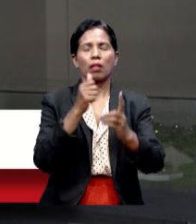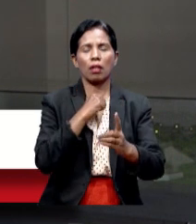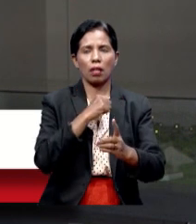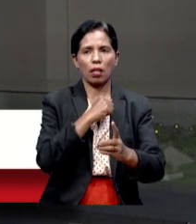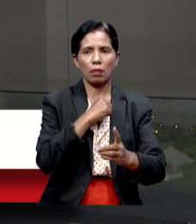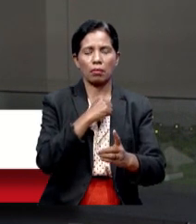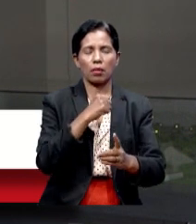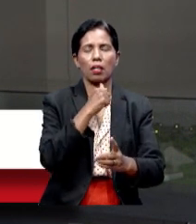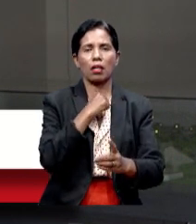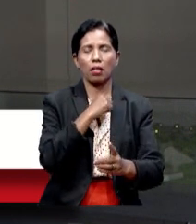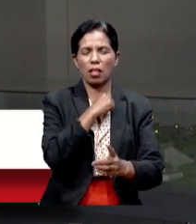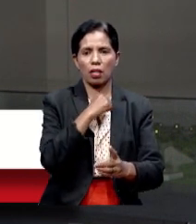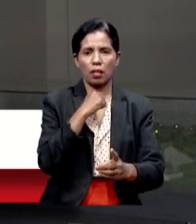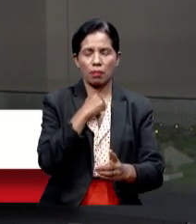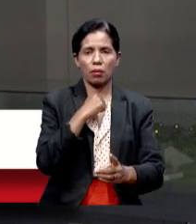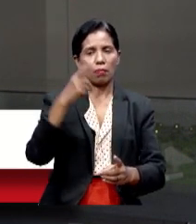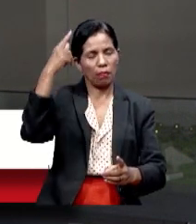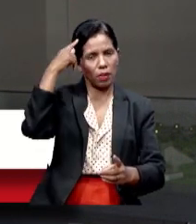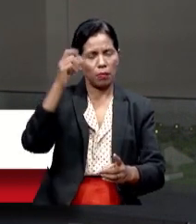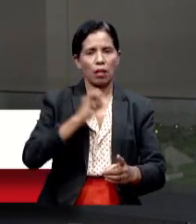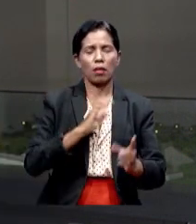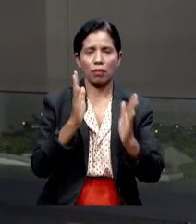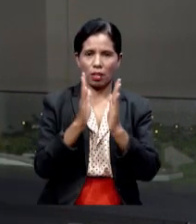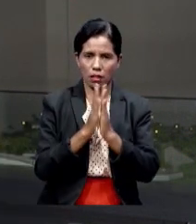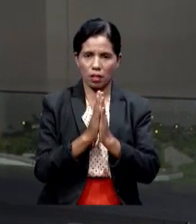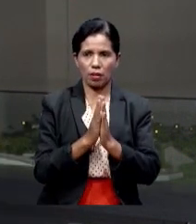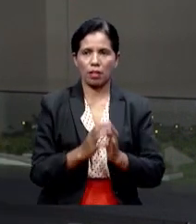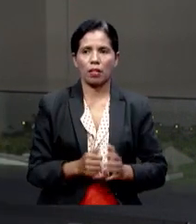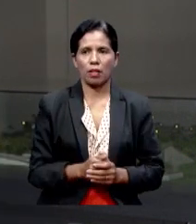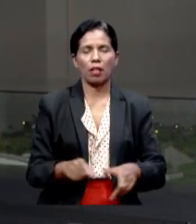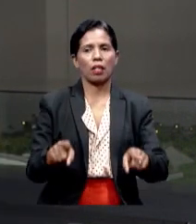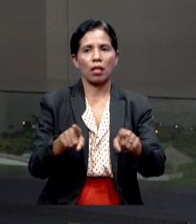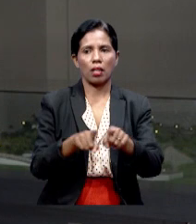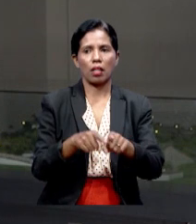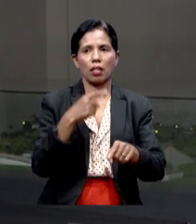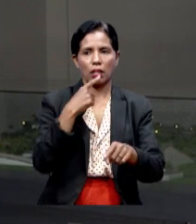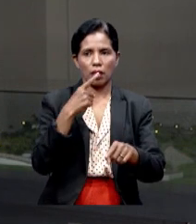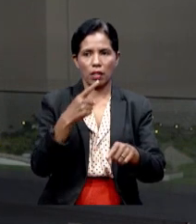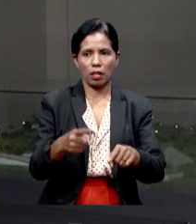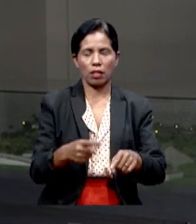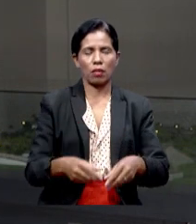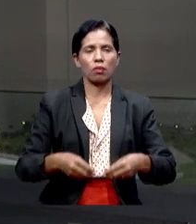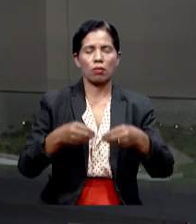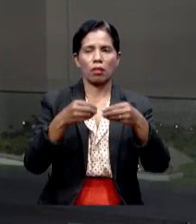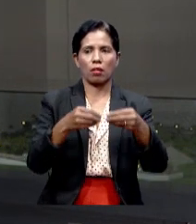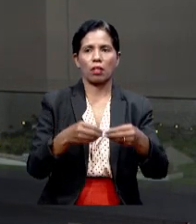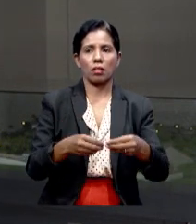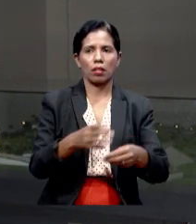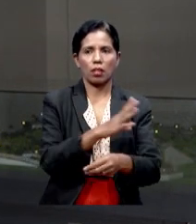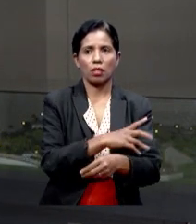Ave Maria Ida e Santuário de Fátima, no ne hanes somos beldihan sa nesa mus milagre ida nebe